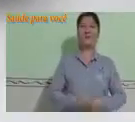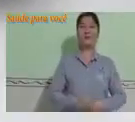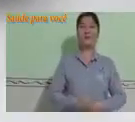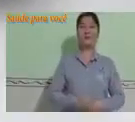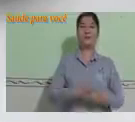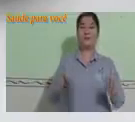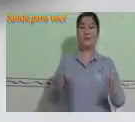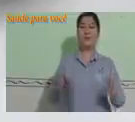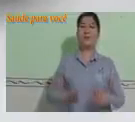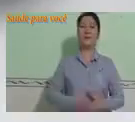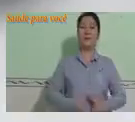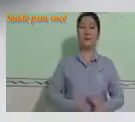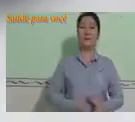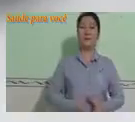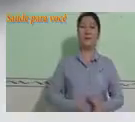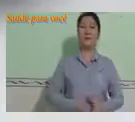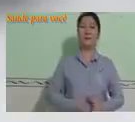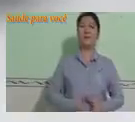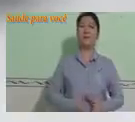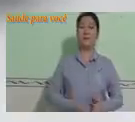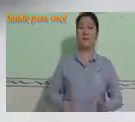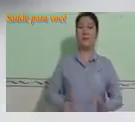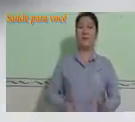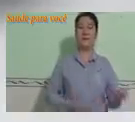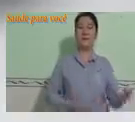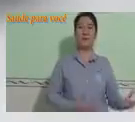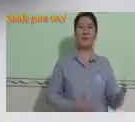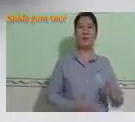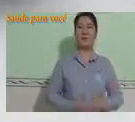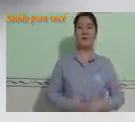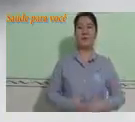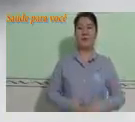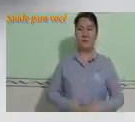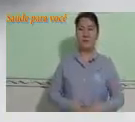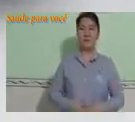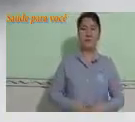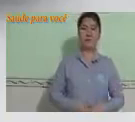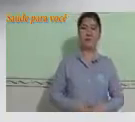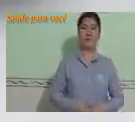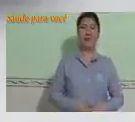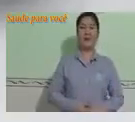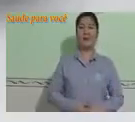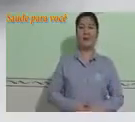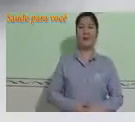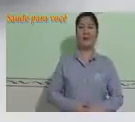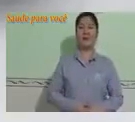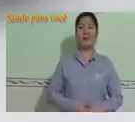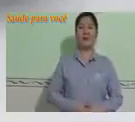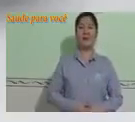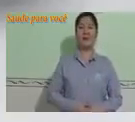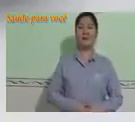e mulheres, respeitando os valores corretos para cada sexo, que se pode descobrir através de um exame de